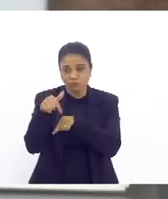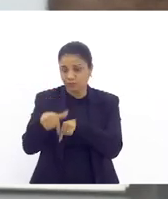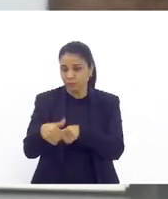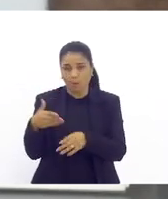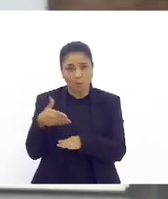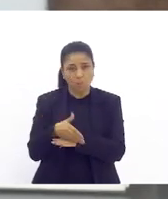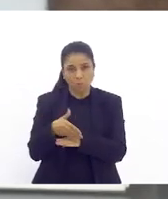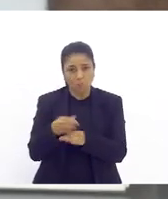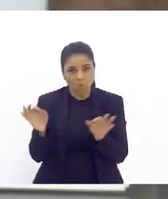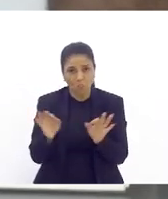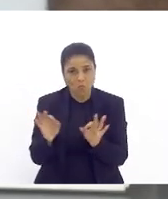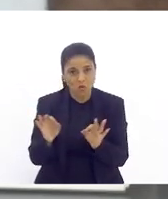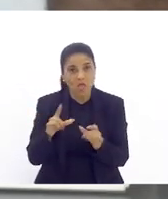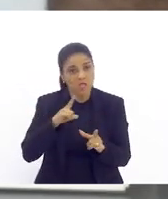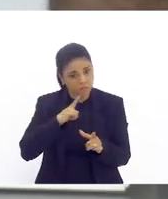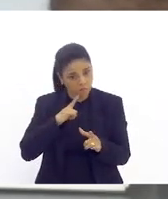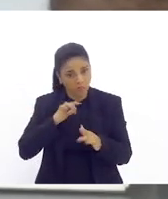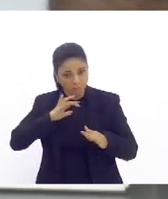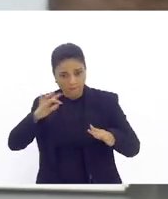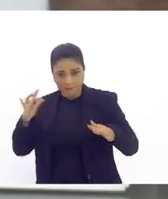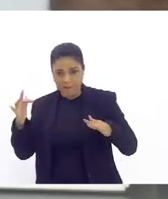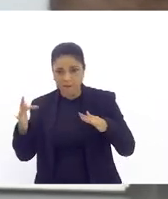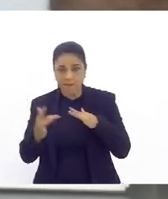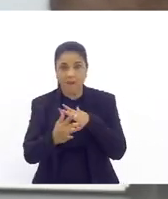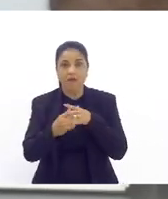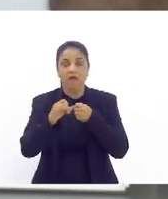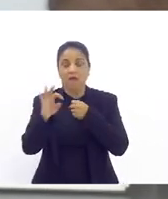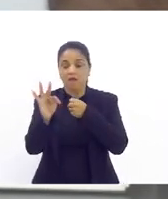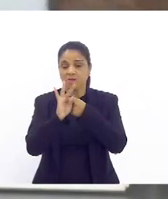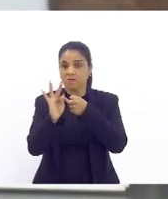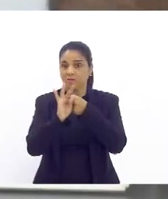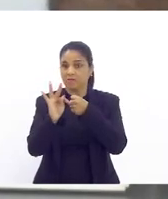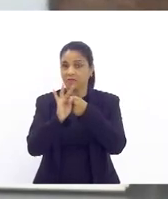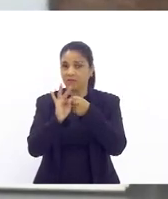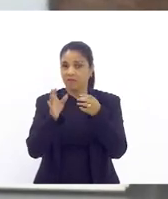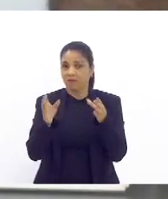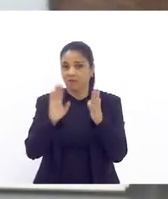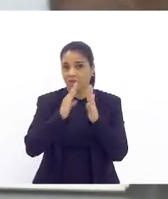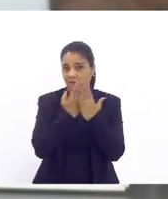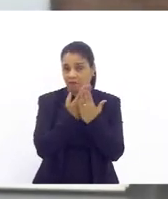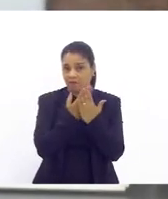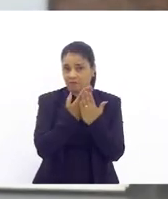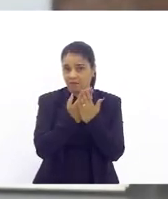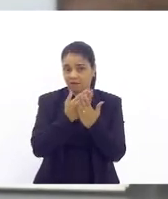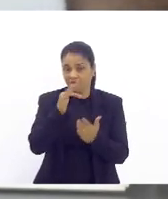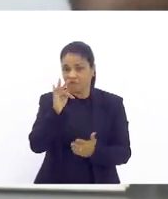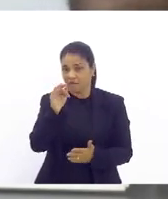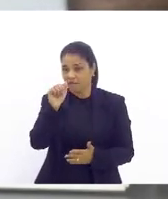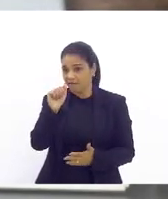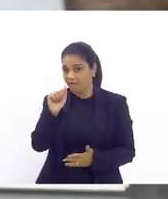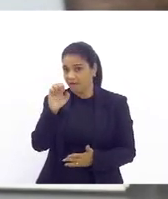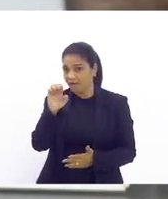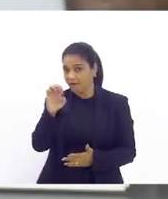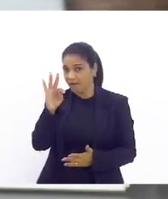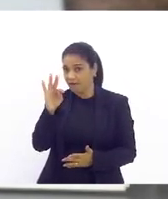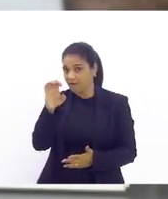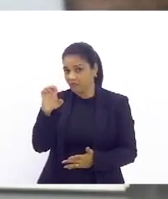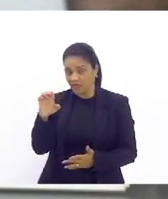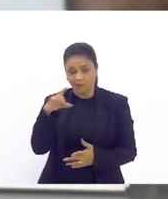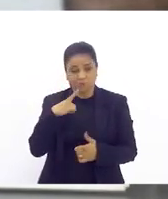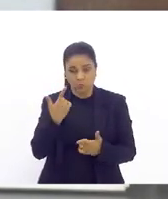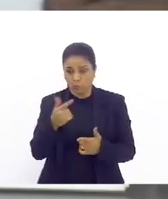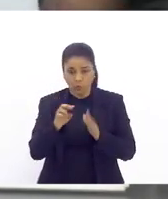presente e tem uma rede grande que a rede Faetec Ou seja a Faetec não não está